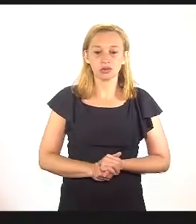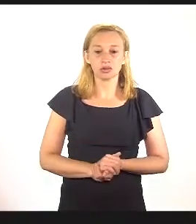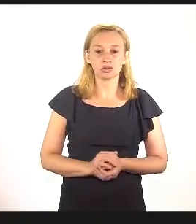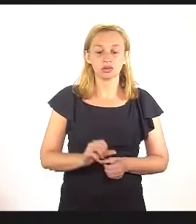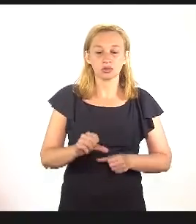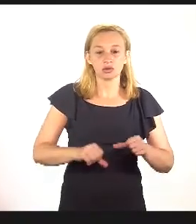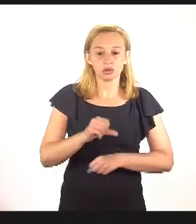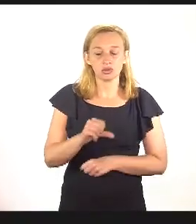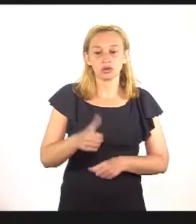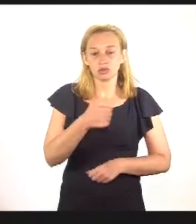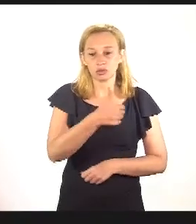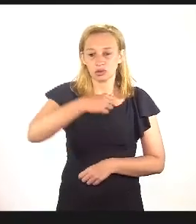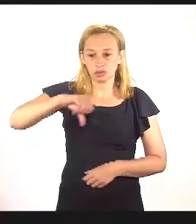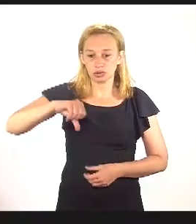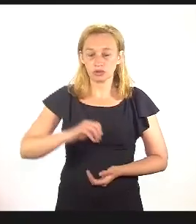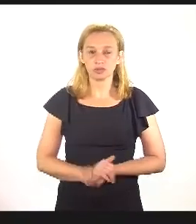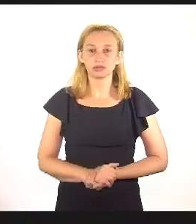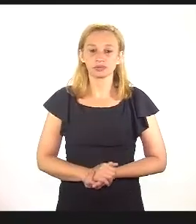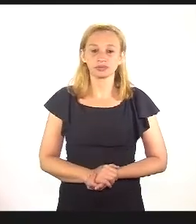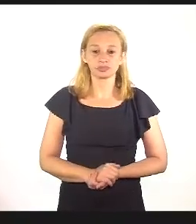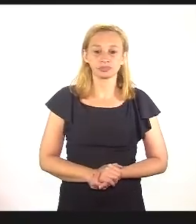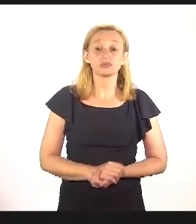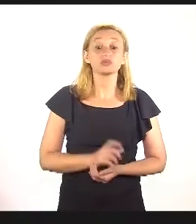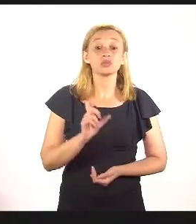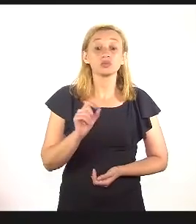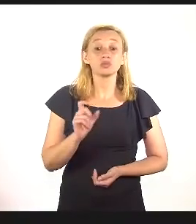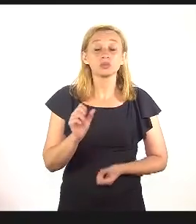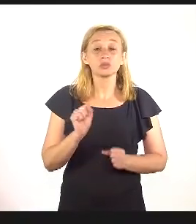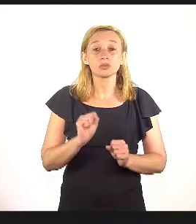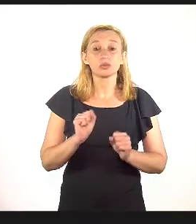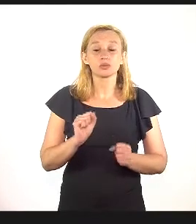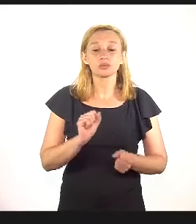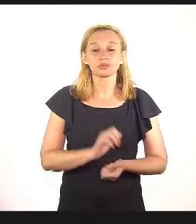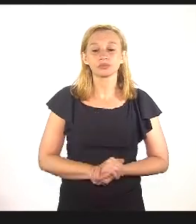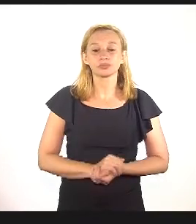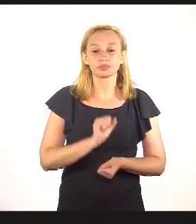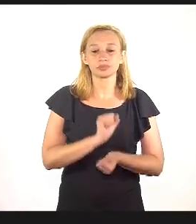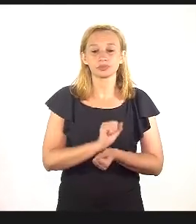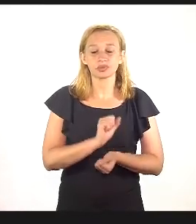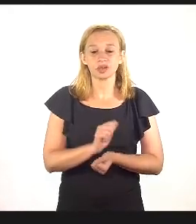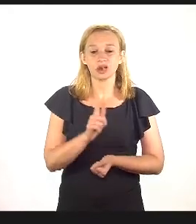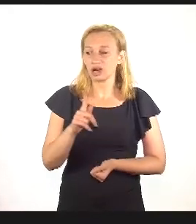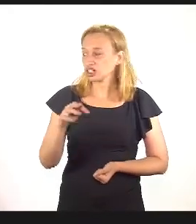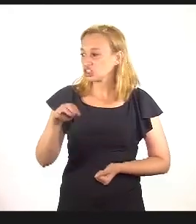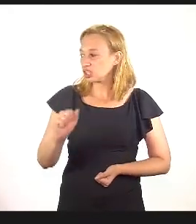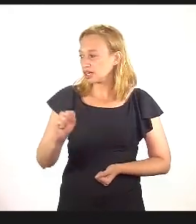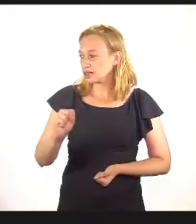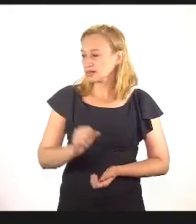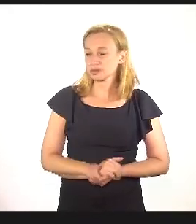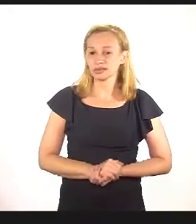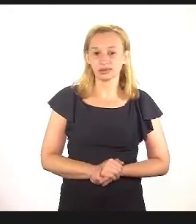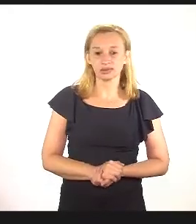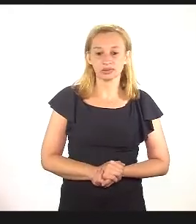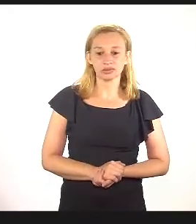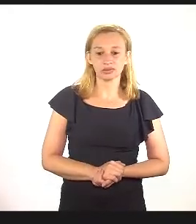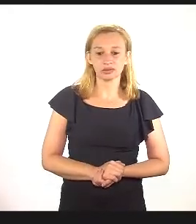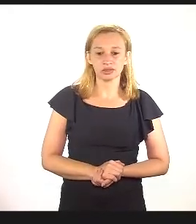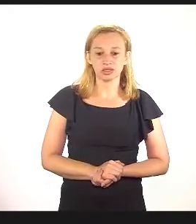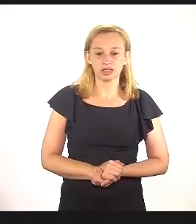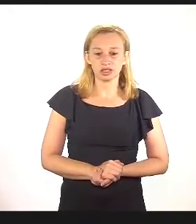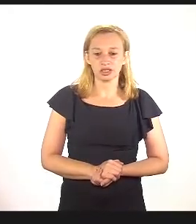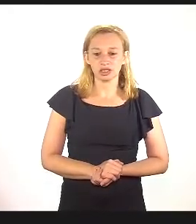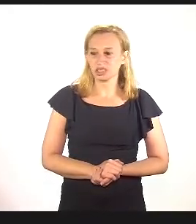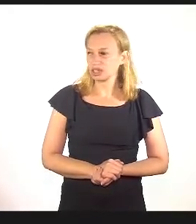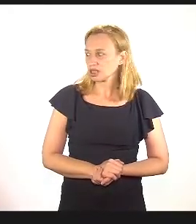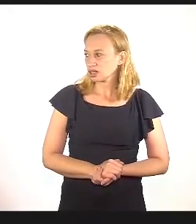recentemente, em 2019, e o que a gente pode esperar da Genersa face esse novo marco legal